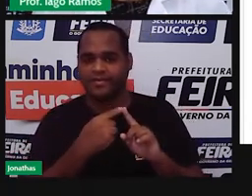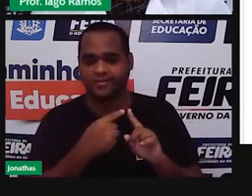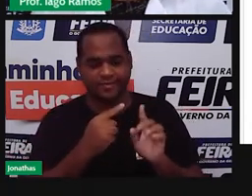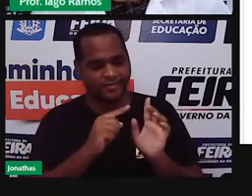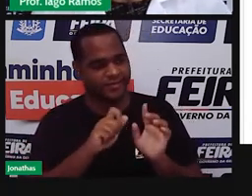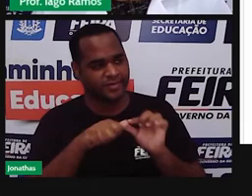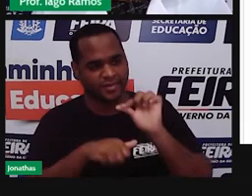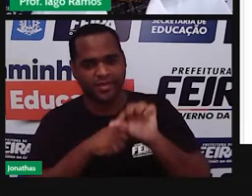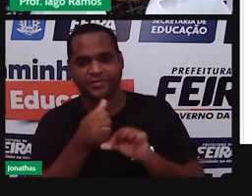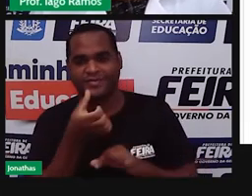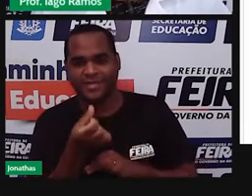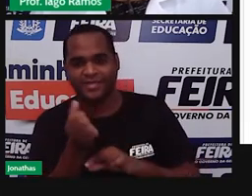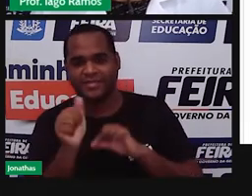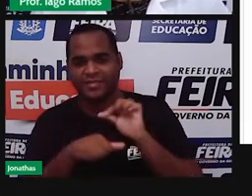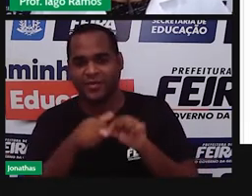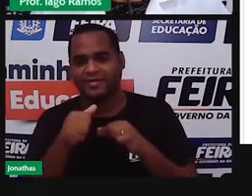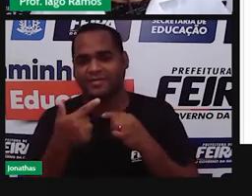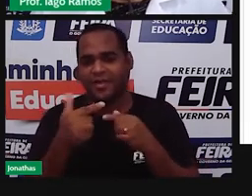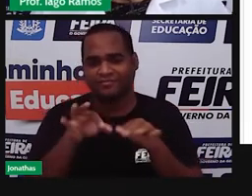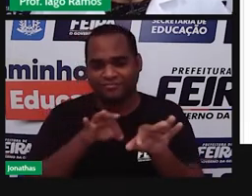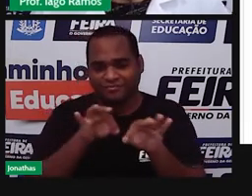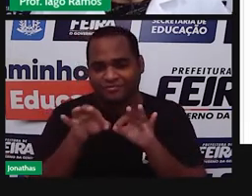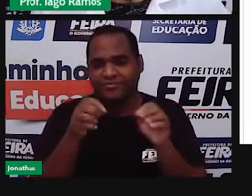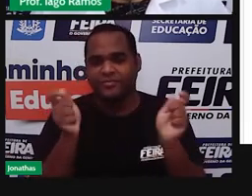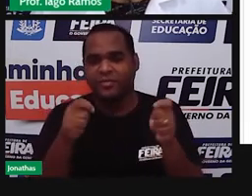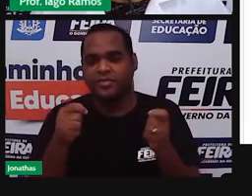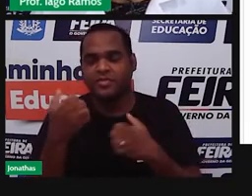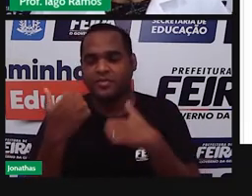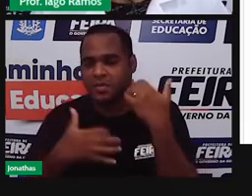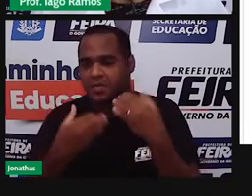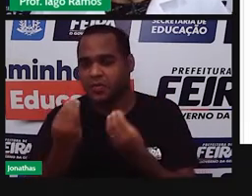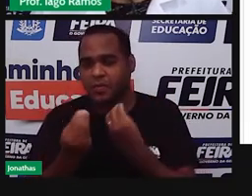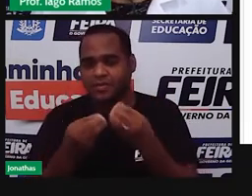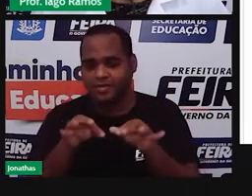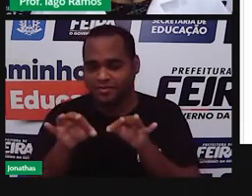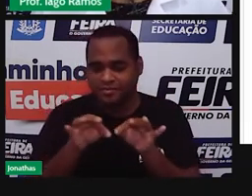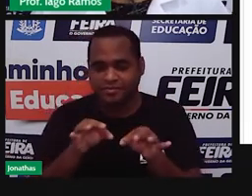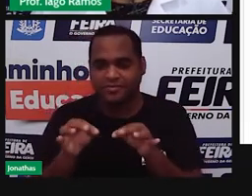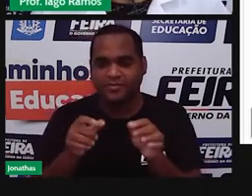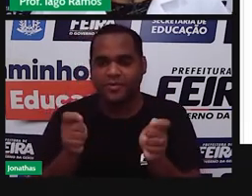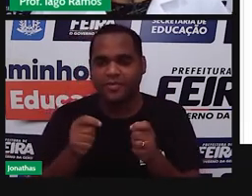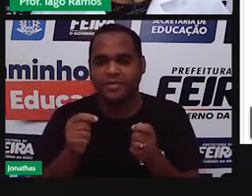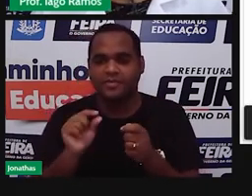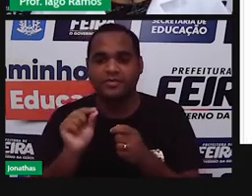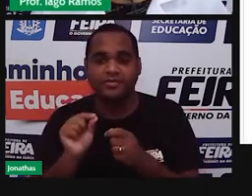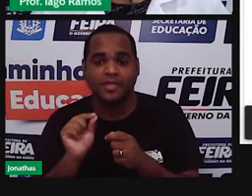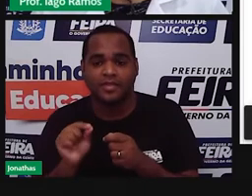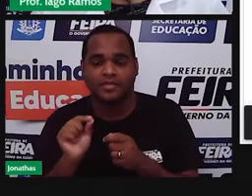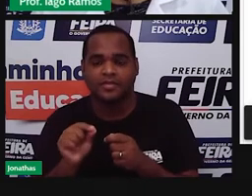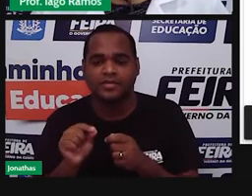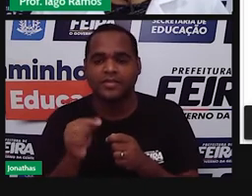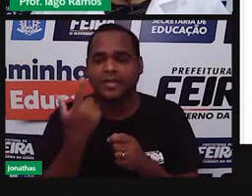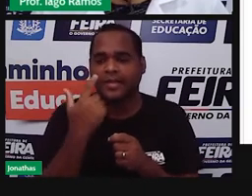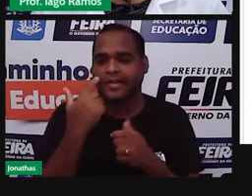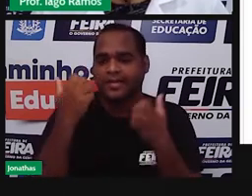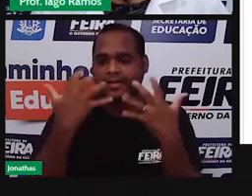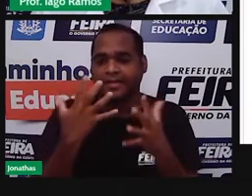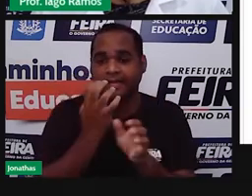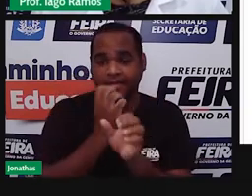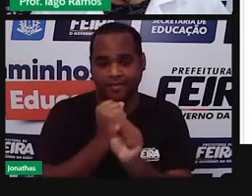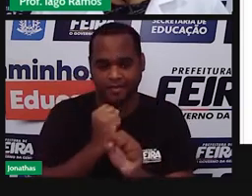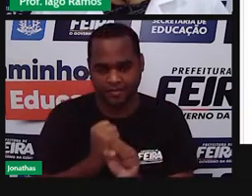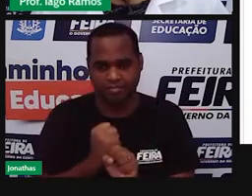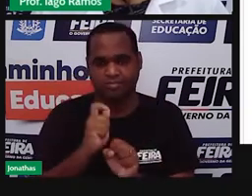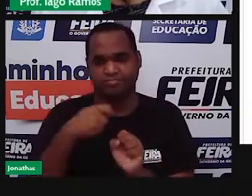corrigi. Então, o que é que a gente fez aqui? O que é que a gente fez aqui? Aqui a gente fez uma soma.